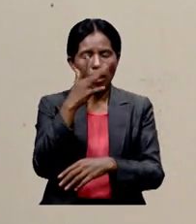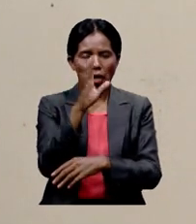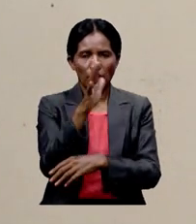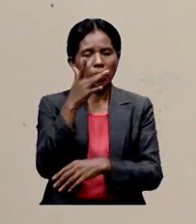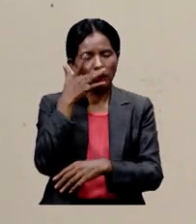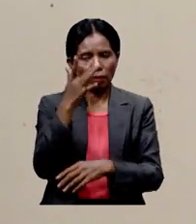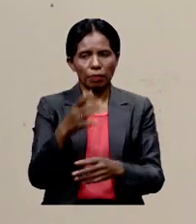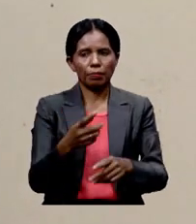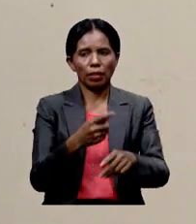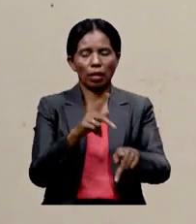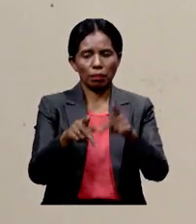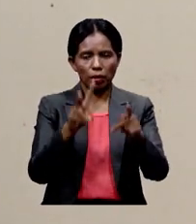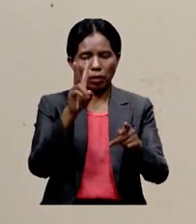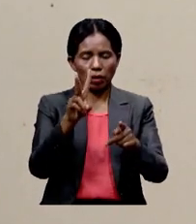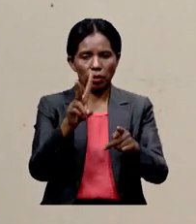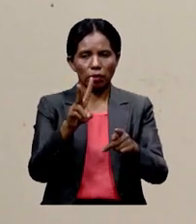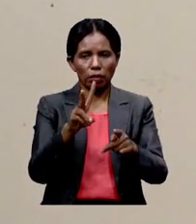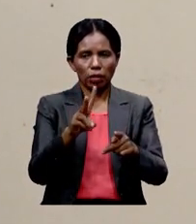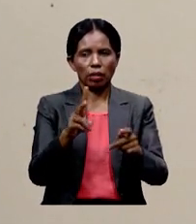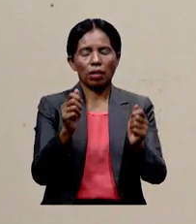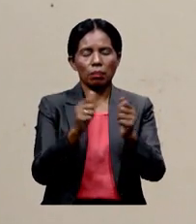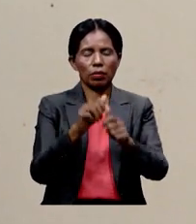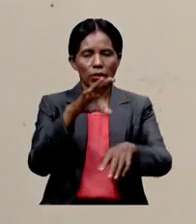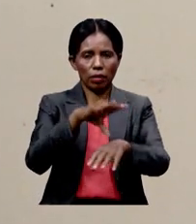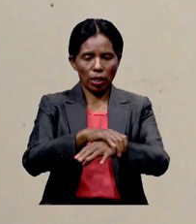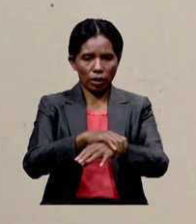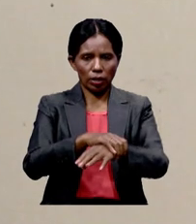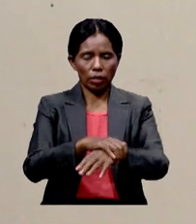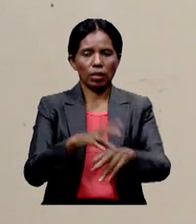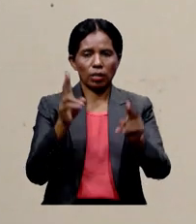nune testimonya na en rua e yo mento ne kaer keras